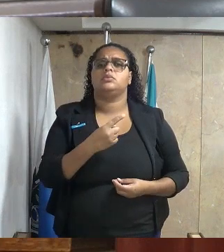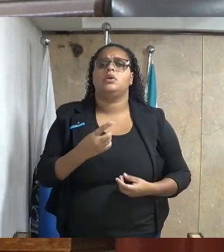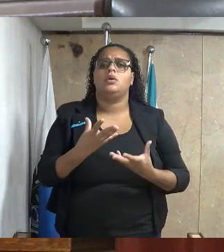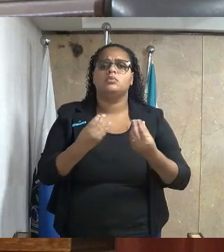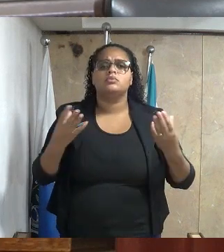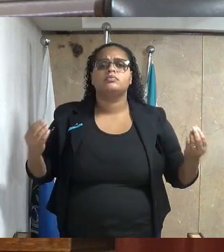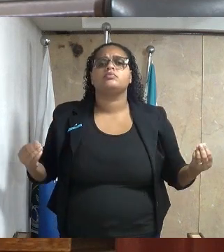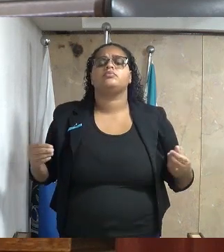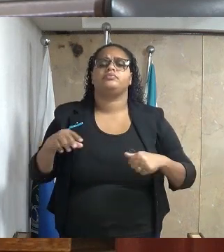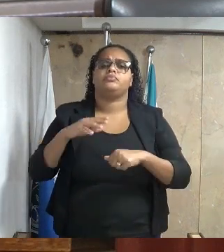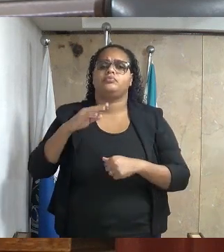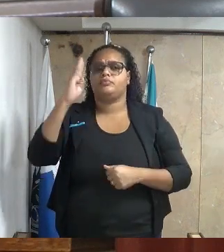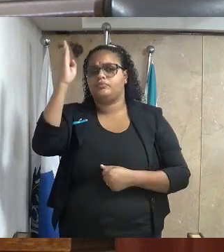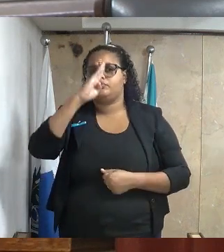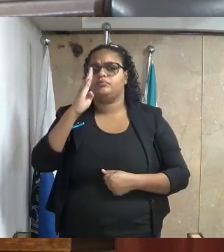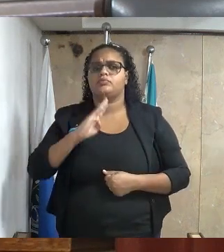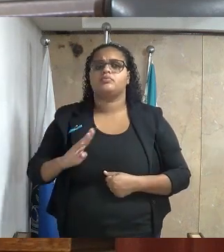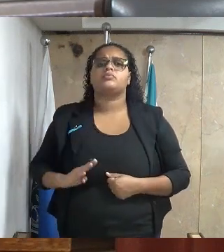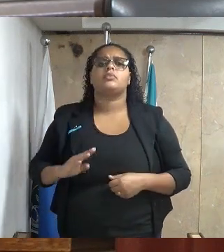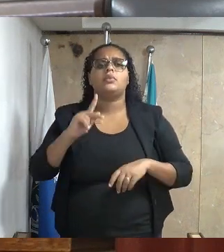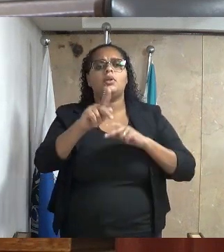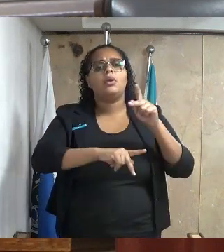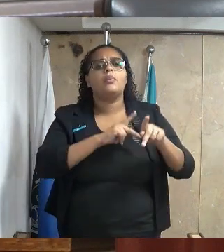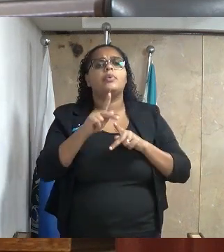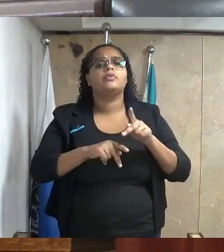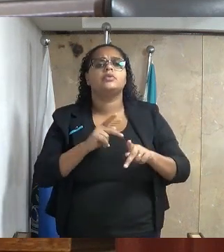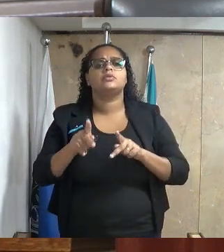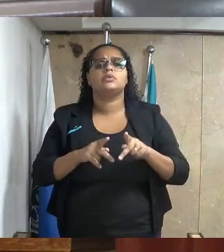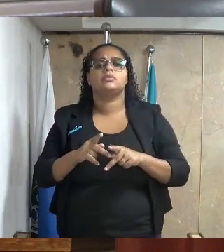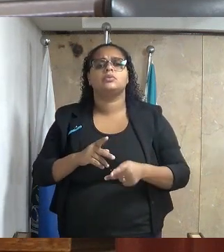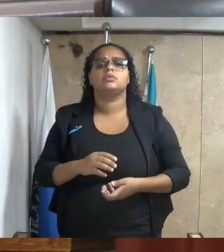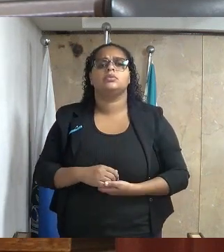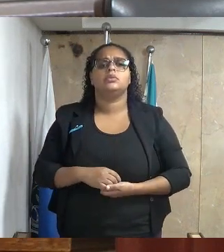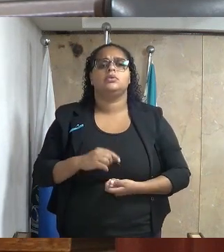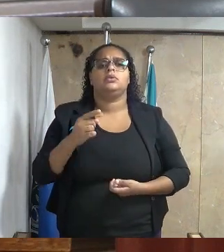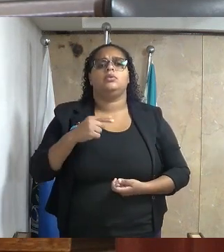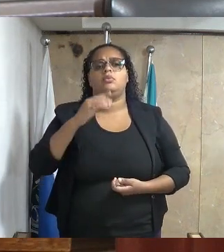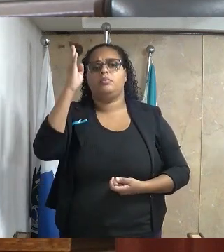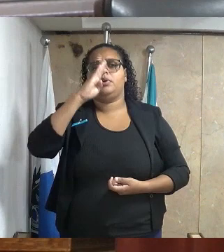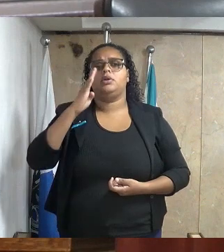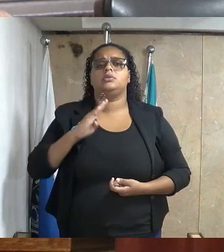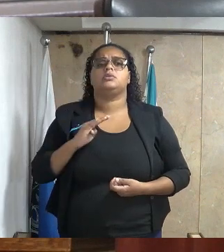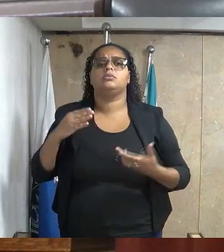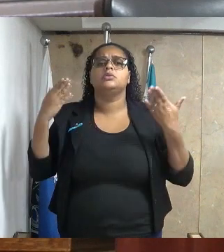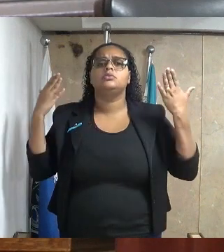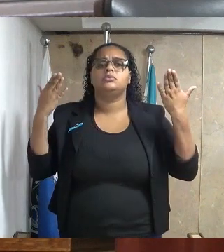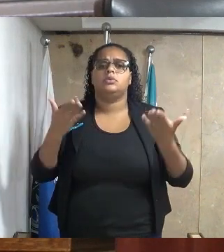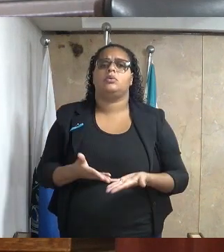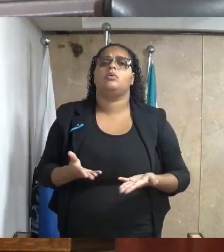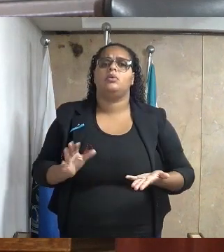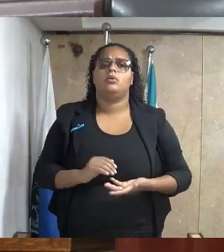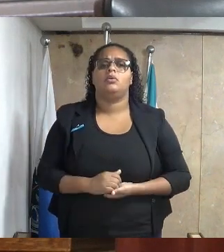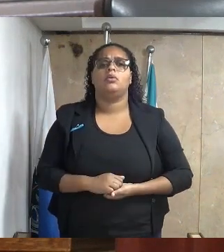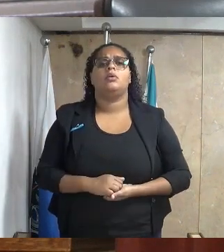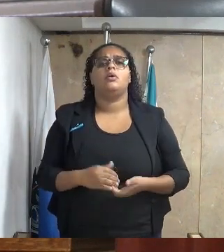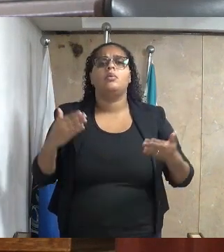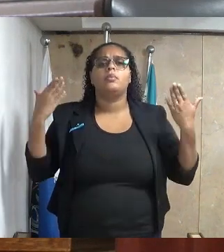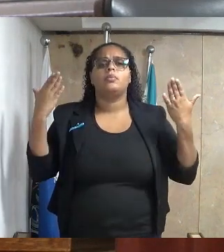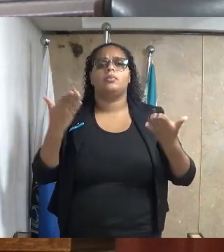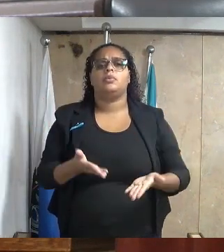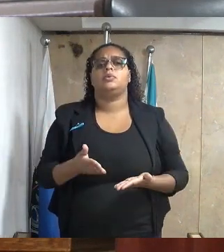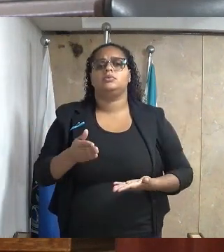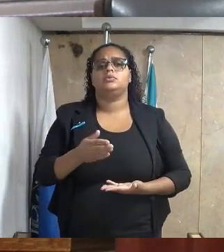muitos brasileiros e com o povo do mundo inteiro. O Brasil chegou, o Brasil veio